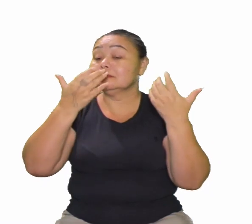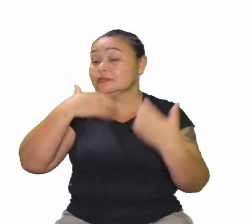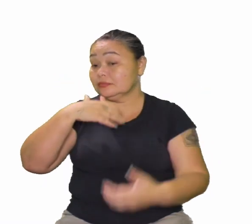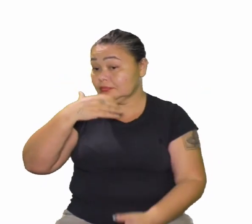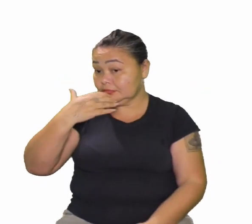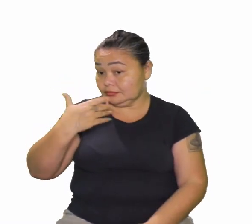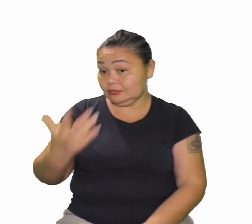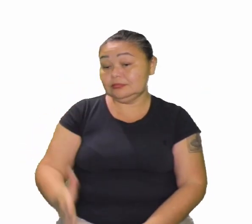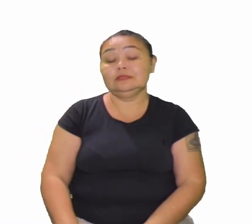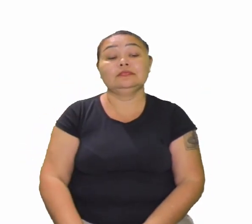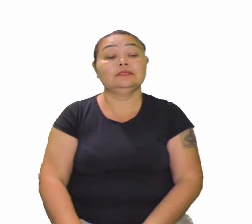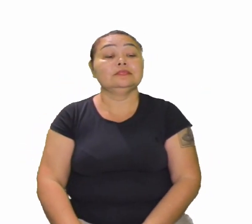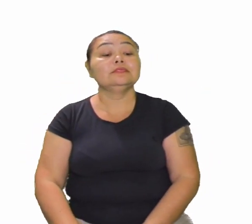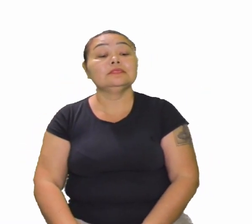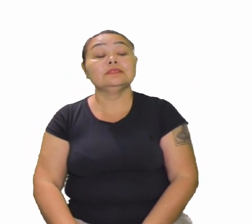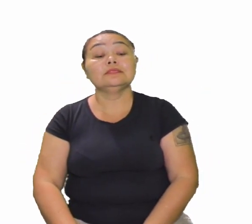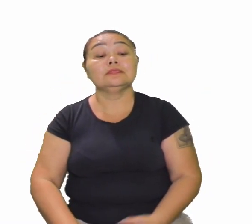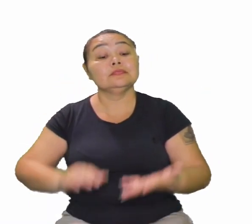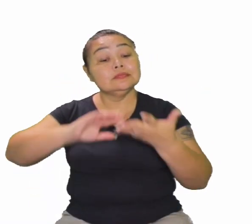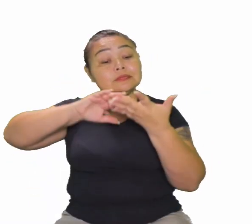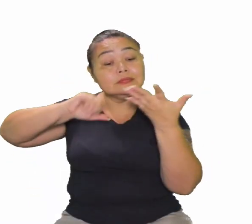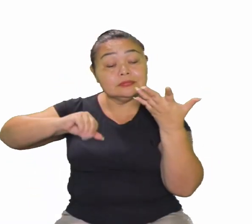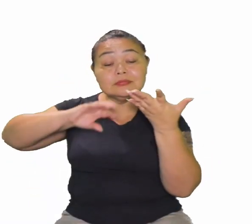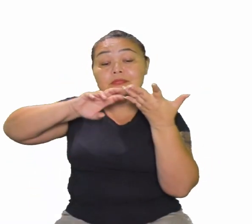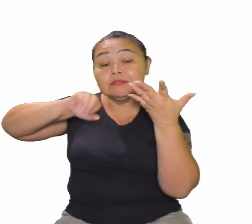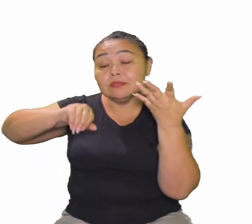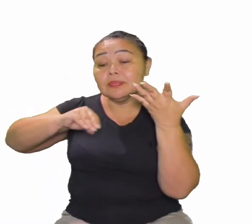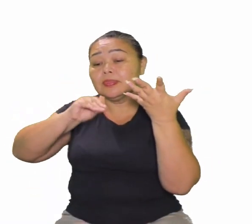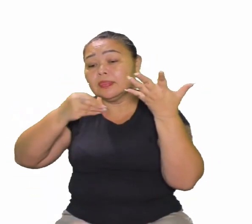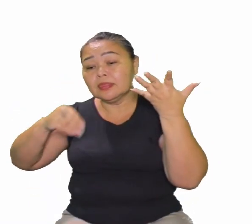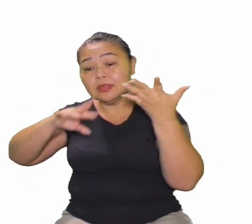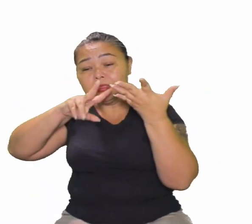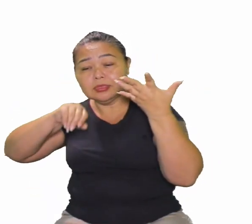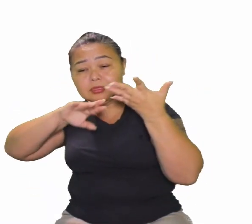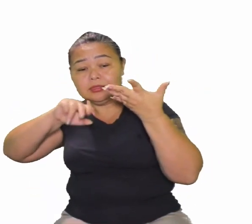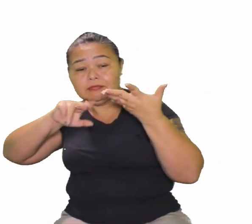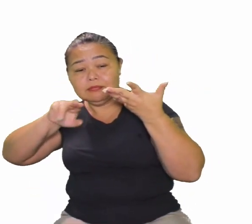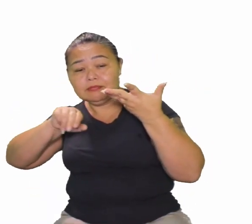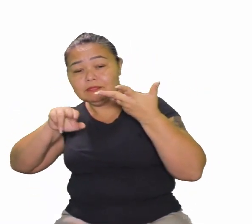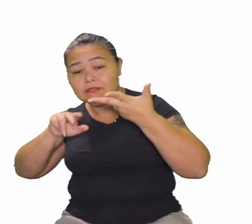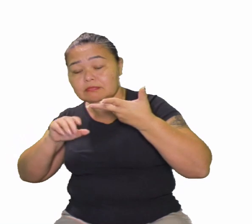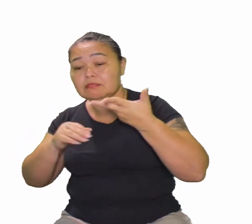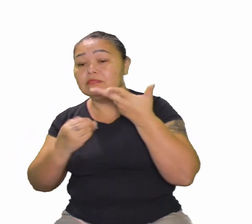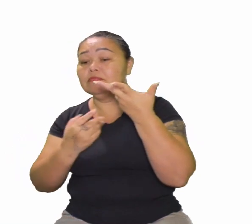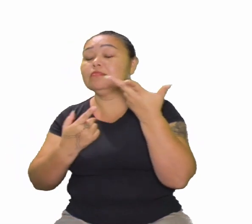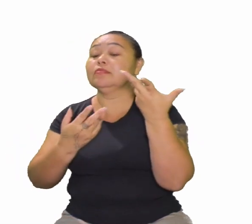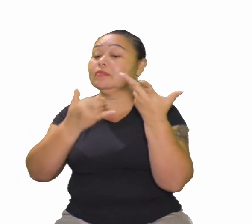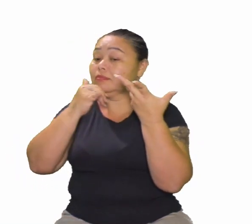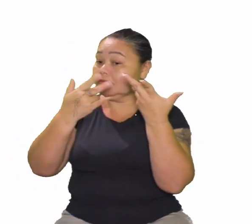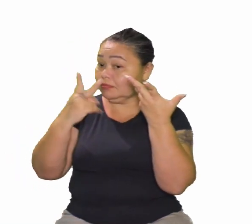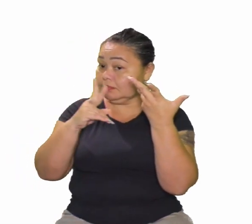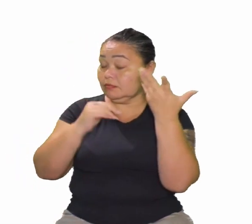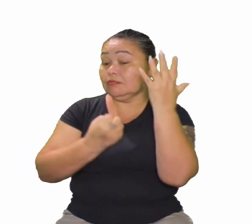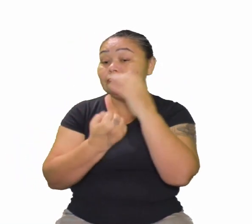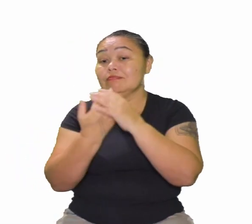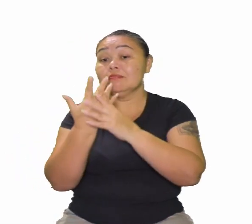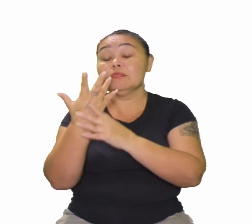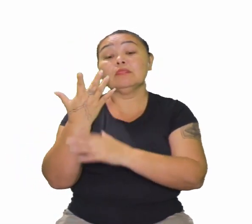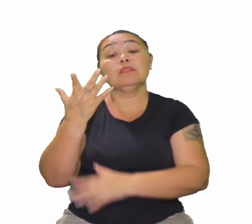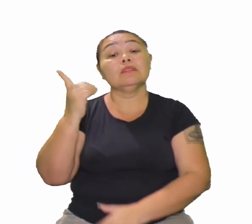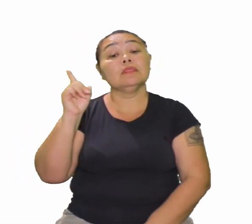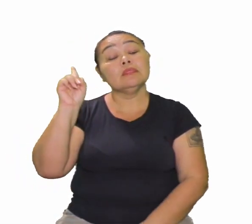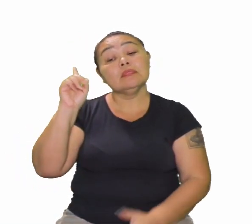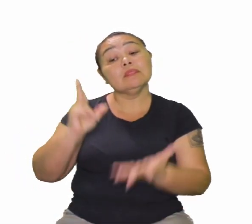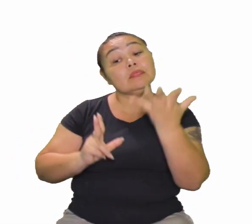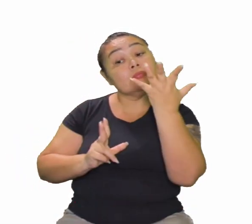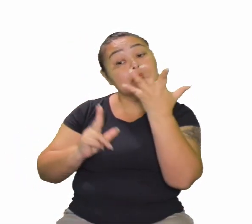qualidade dos frutos. Elimina brotos e galhos improdutivos que vão desviar aí o vigor dessa planta. Em relação à poda